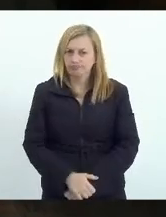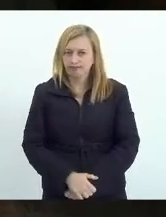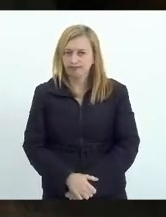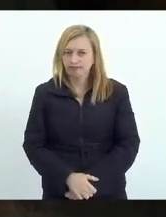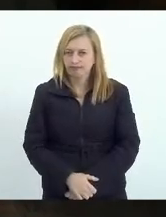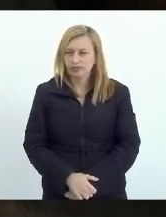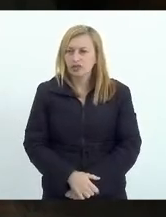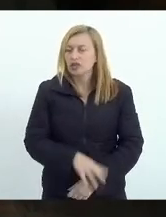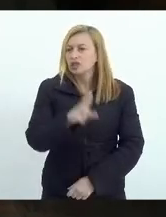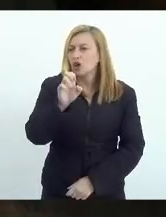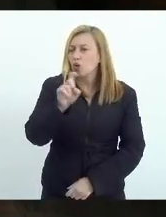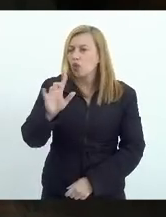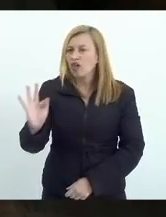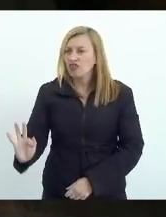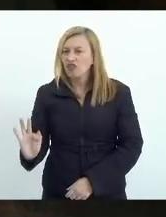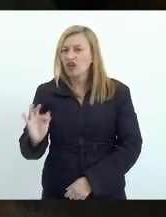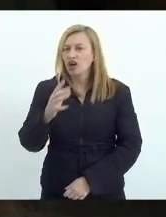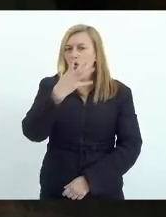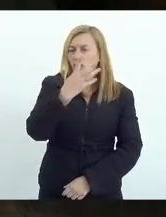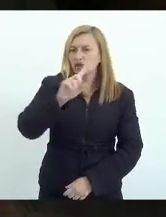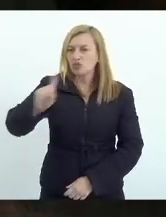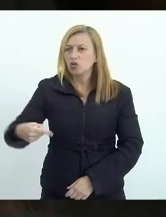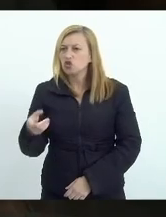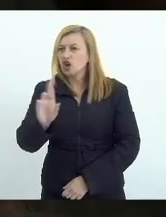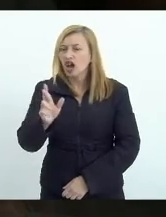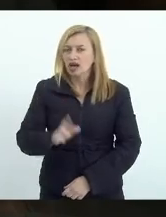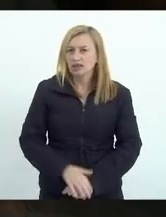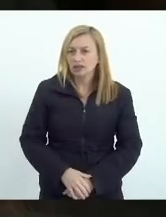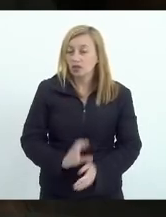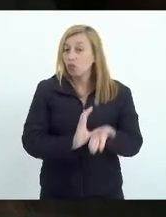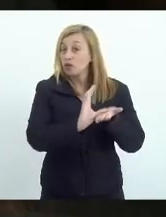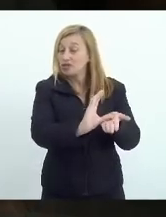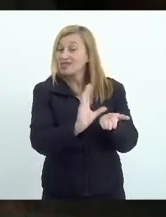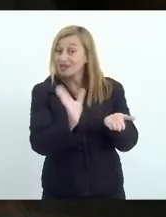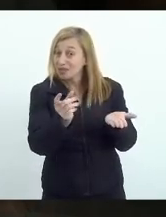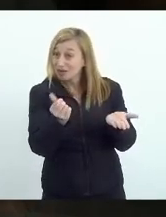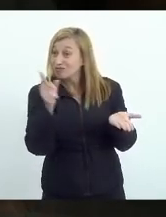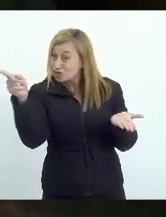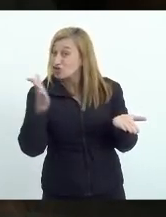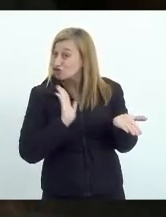Na UENF representa cerca de 4 milhões de reais, no orçamento que ele já tem,